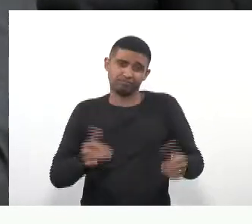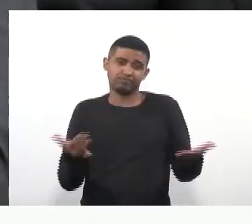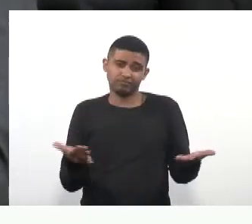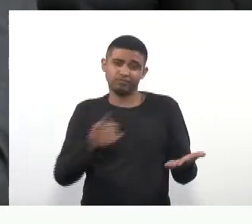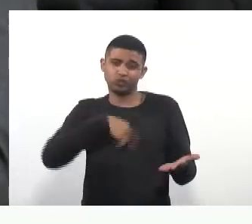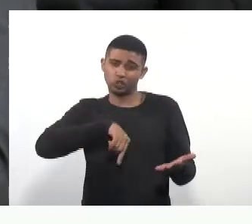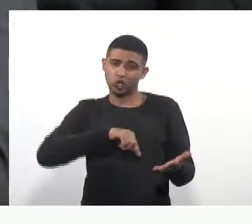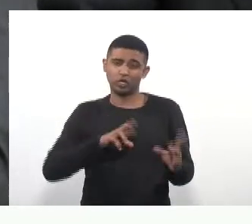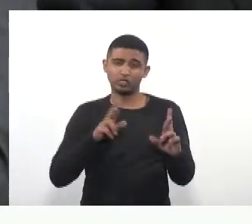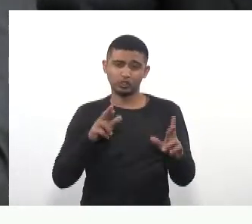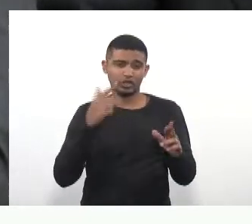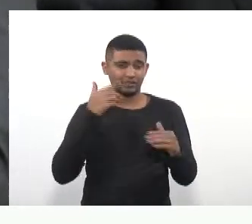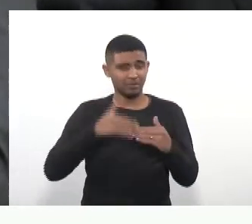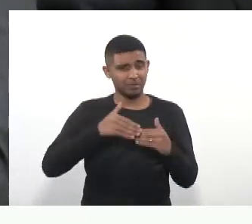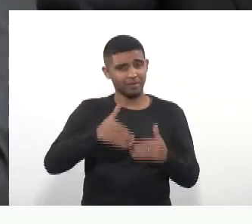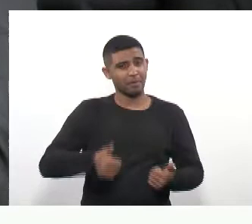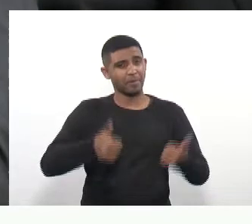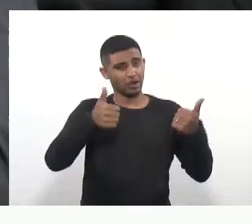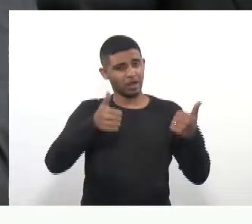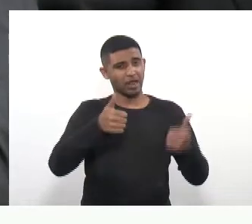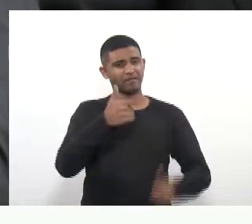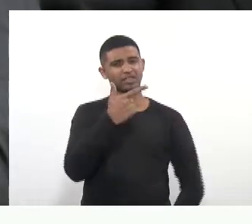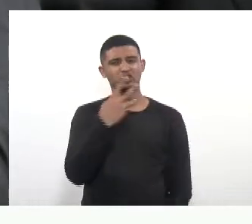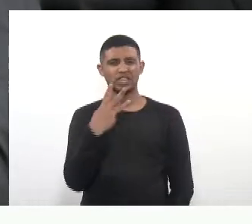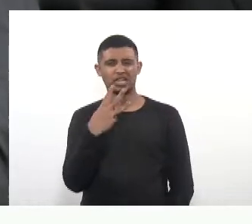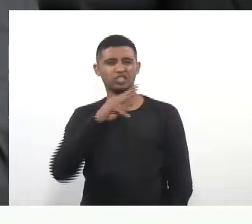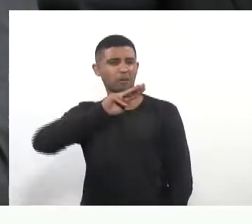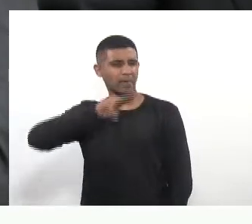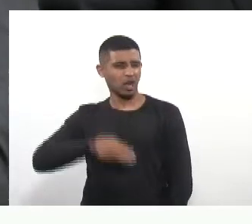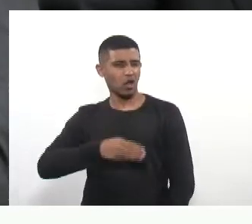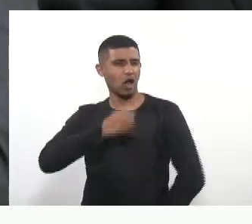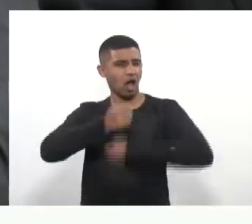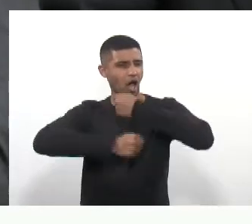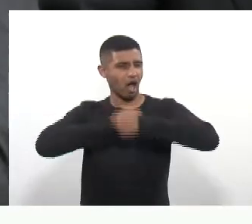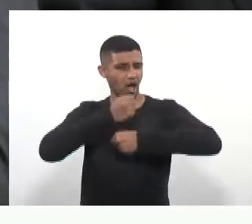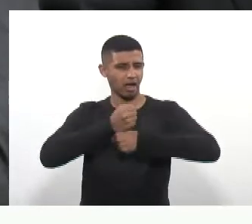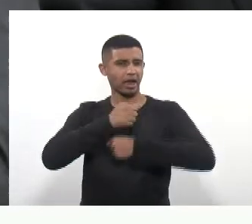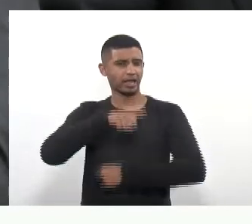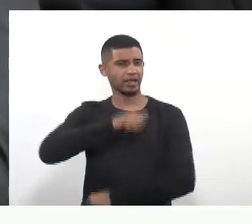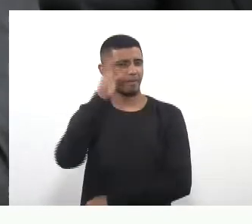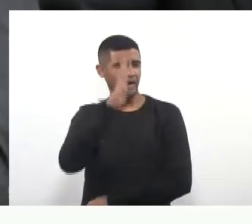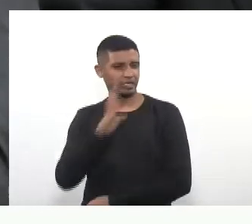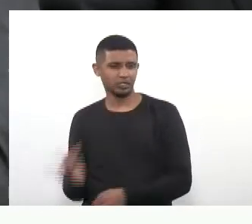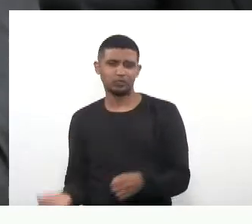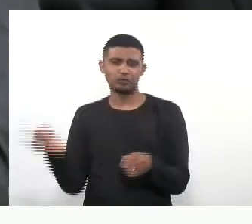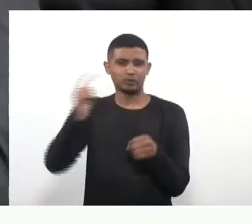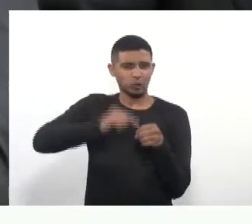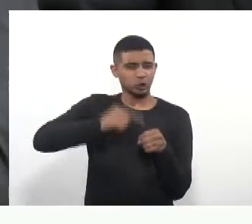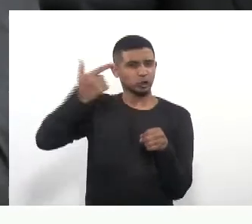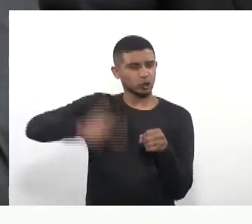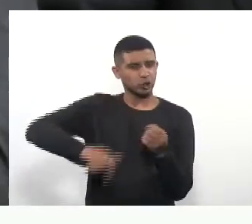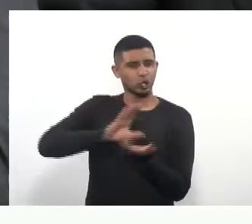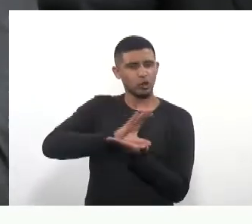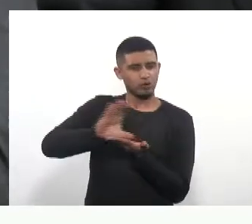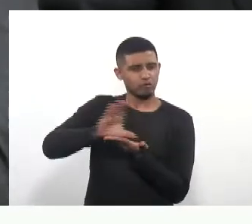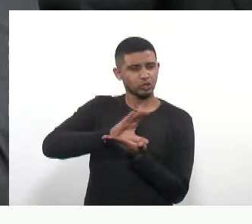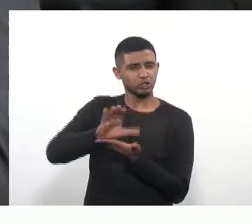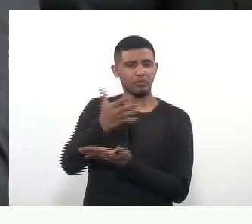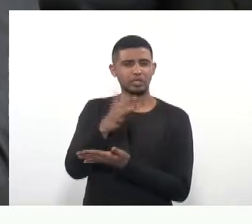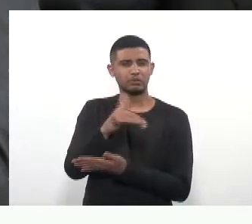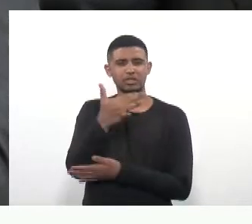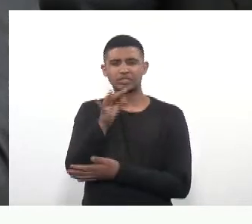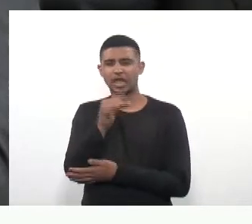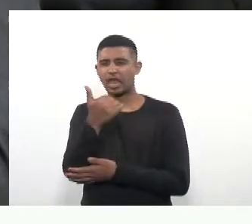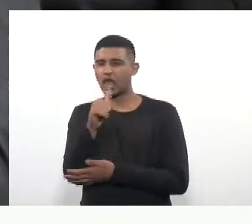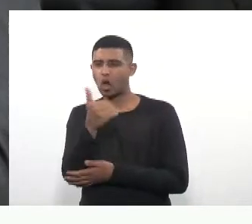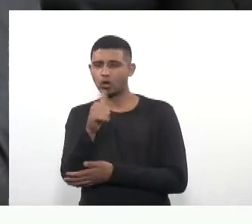estima da ordem de 23 bilhões ano. O Brasil, infelizmente, voltou a investir muito próximo da casa dos 10, 11,